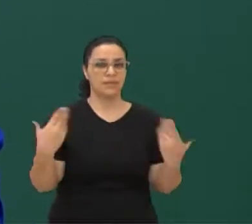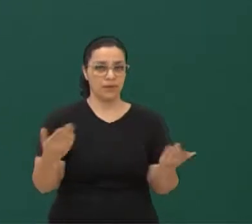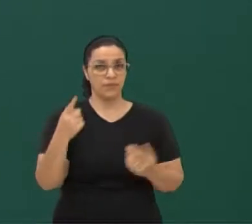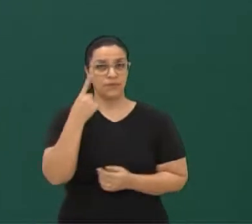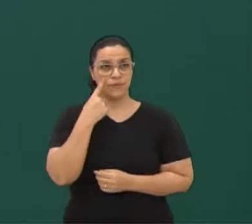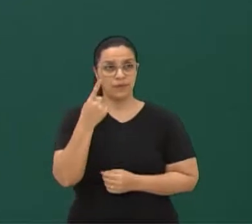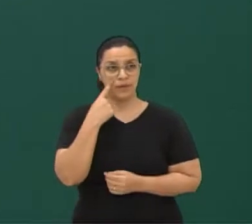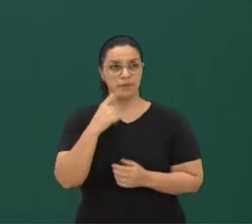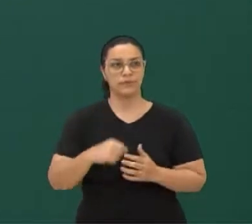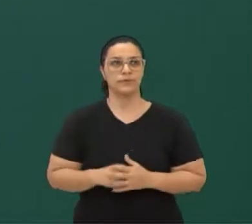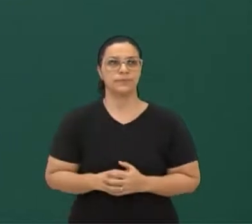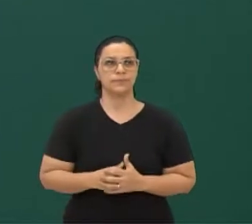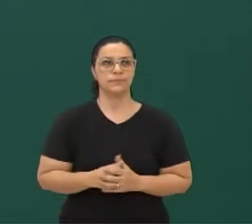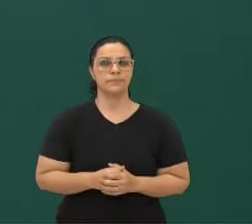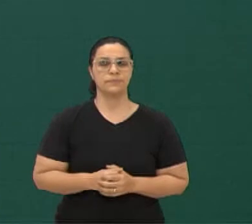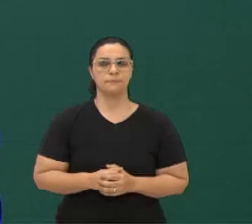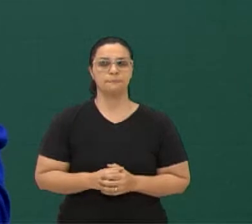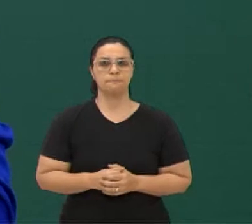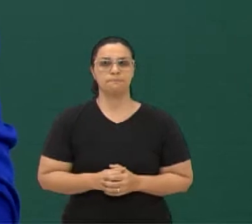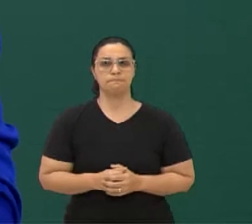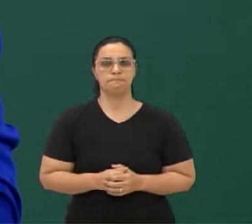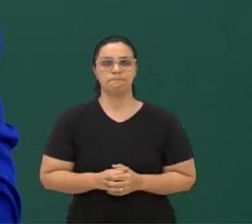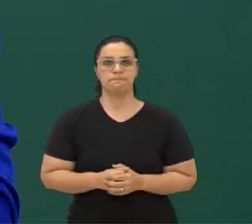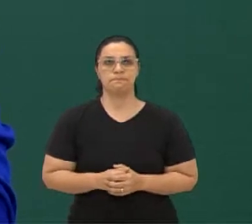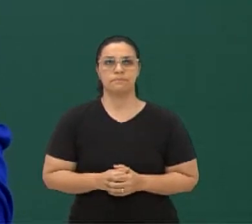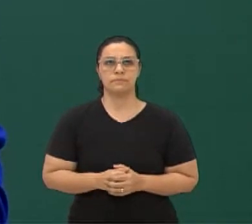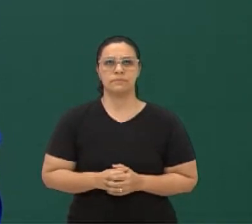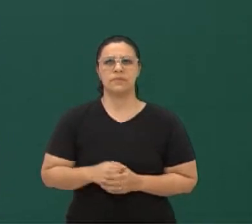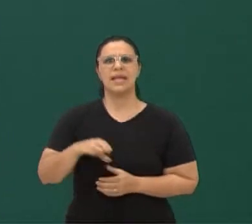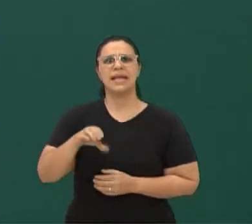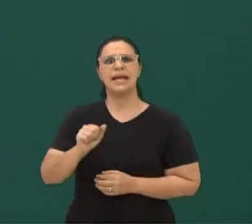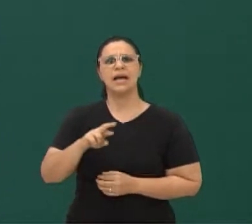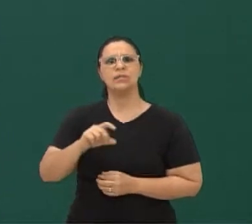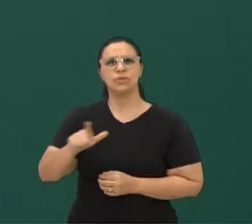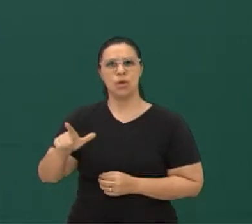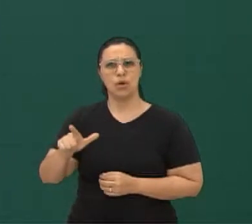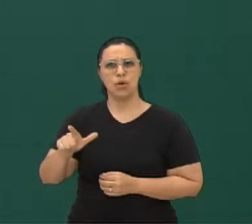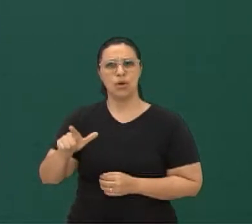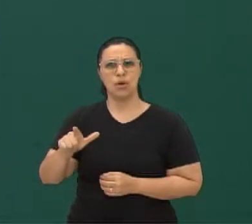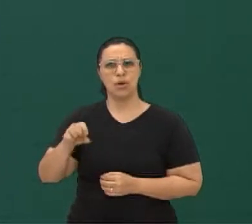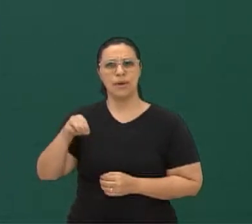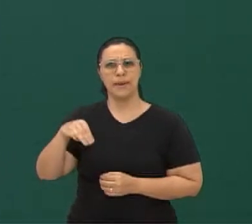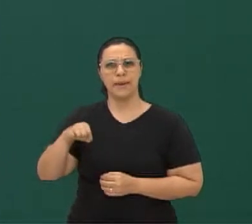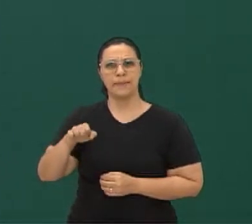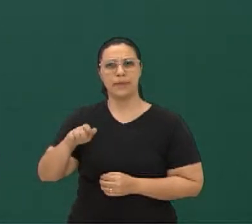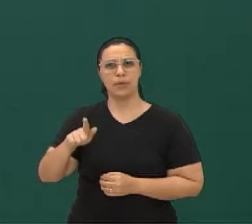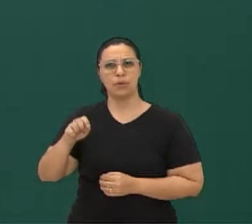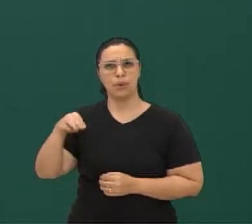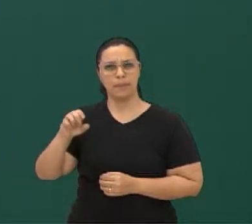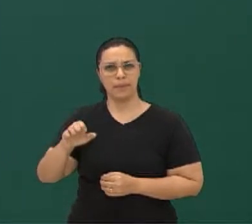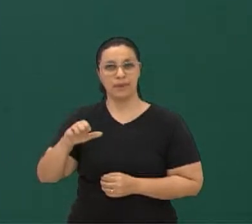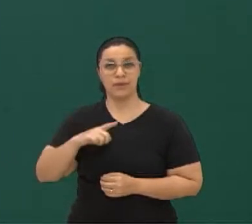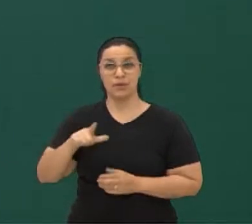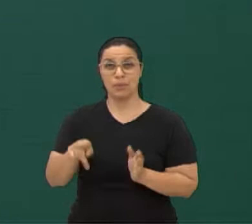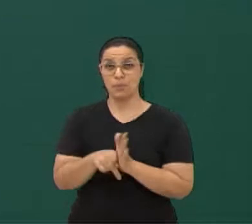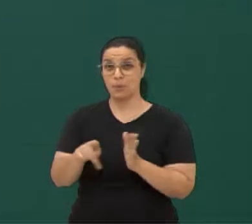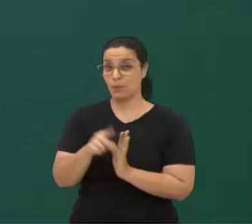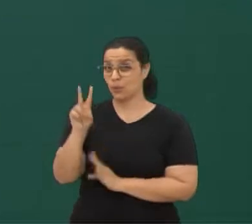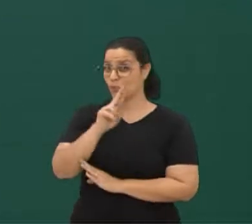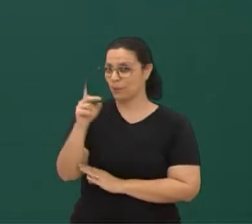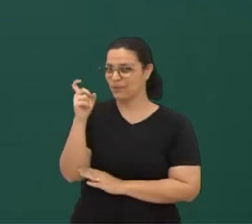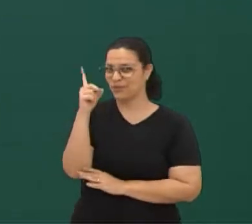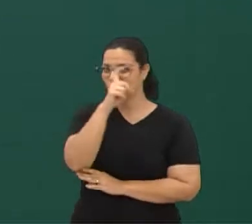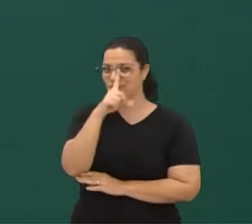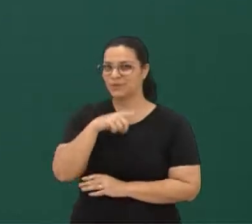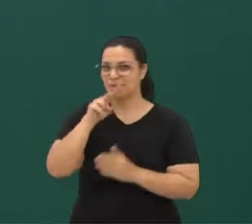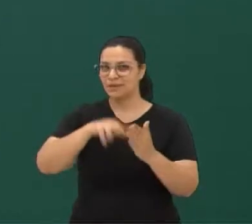eu ver aqui olha só a Carol megumi Miyagi Nossa é o nome é